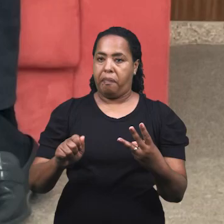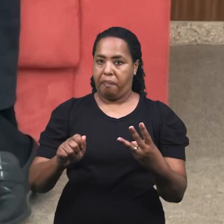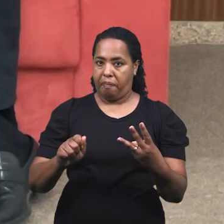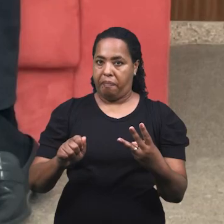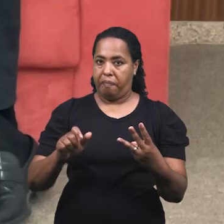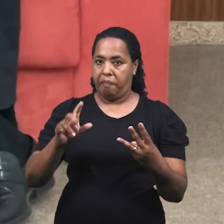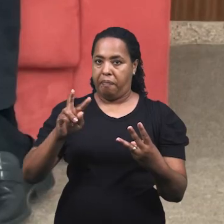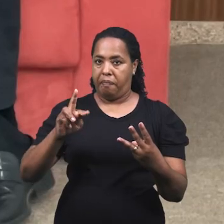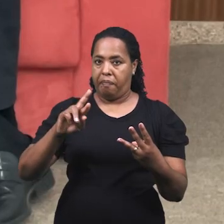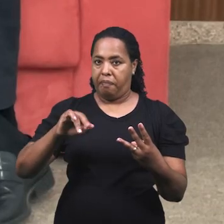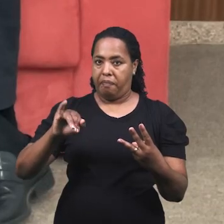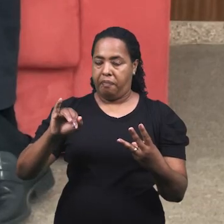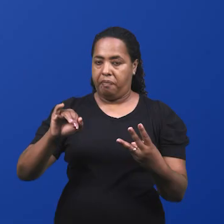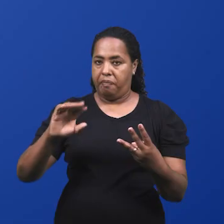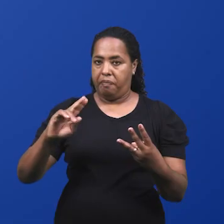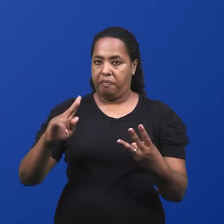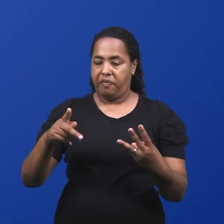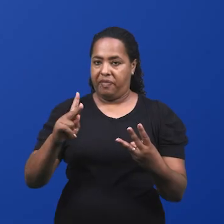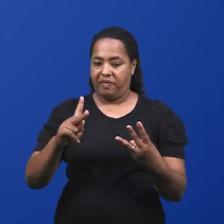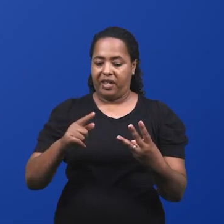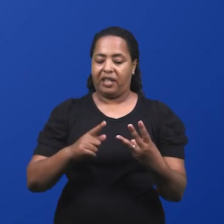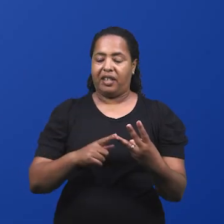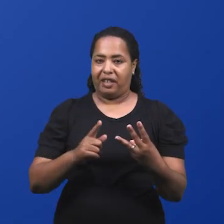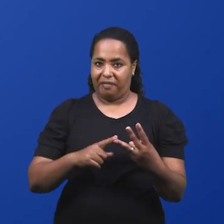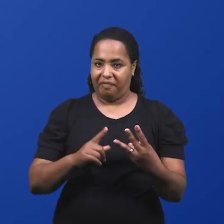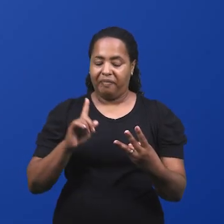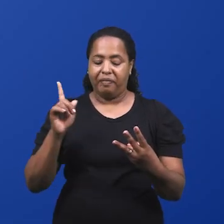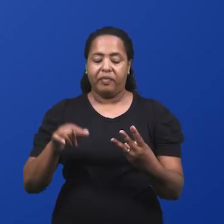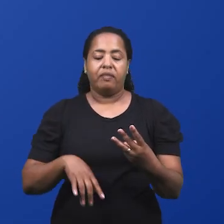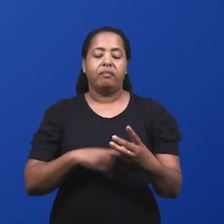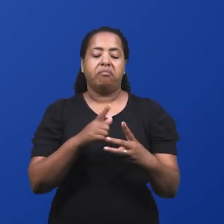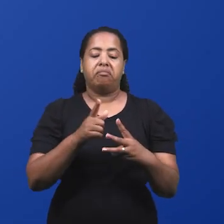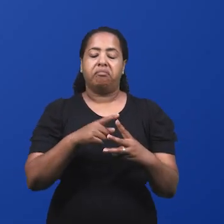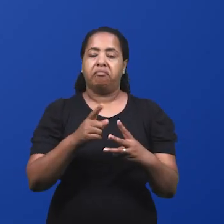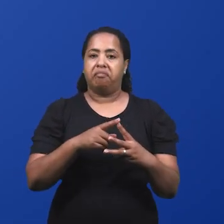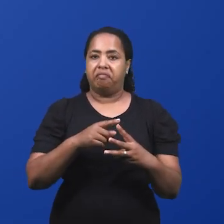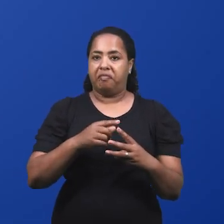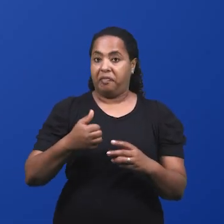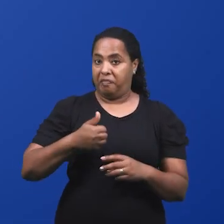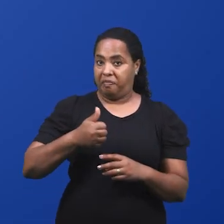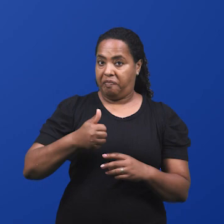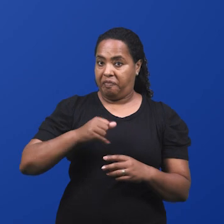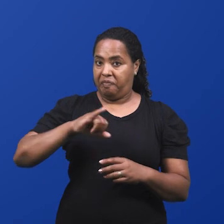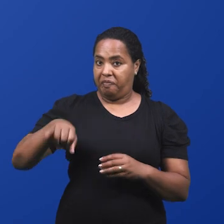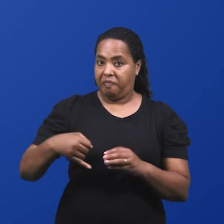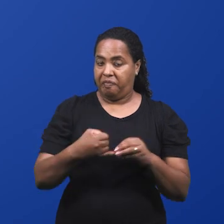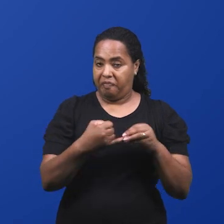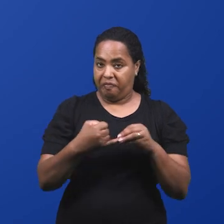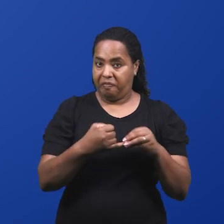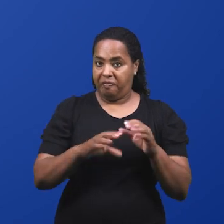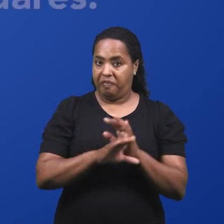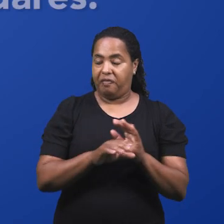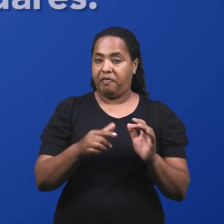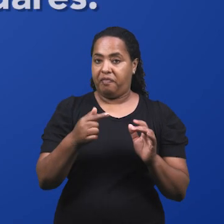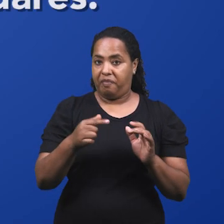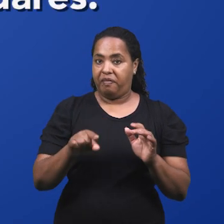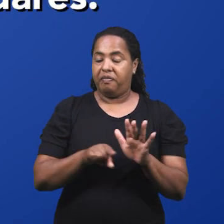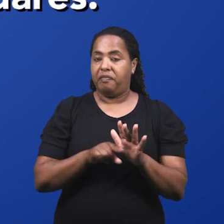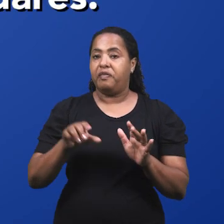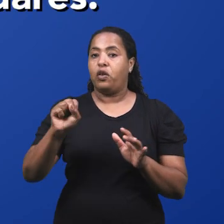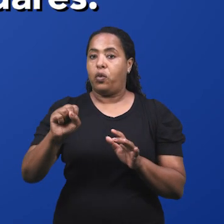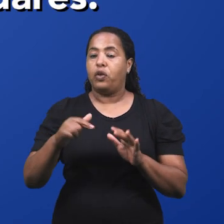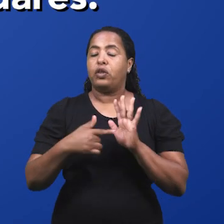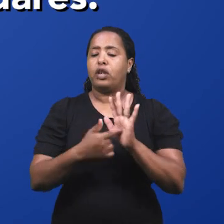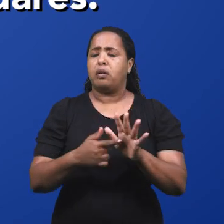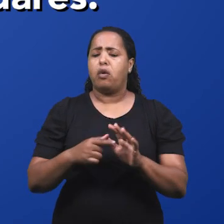Teresópolis. Vamos assistir com atenção. A resposta está em 1 Josué, versículos 7 e 8, que diz: Tão